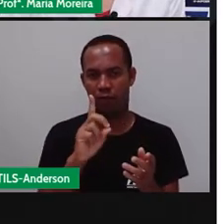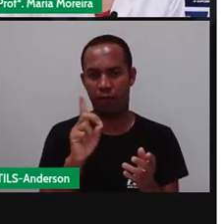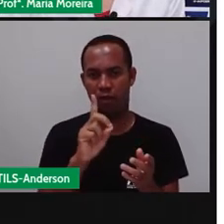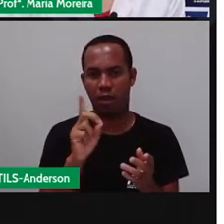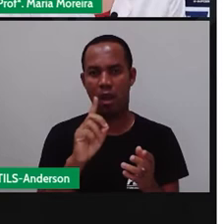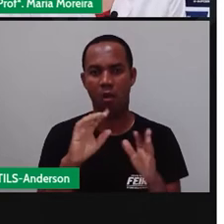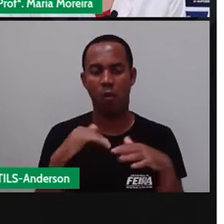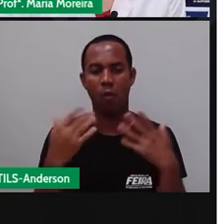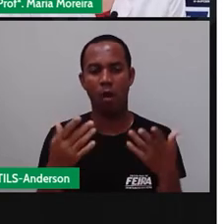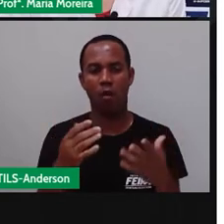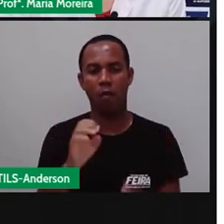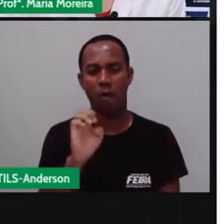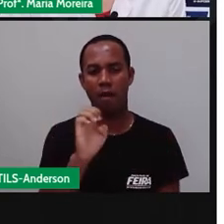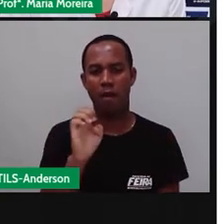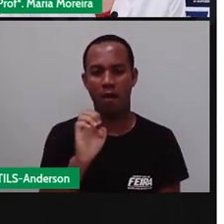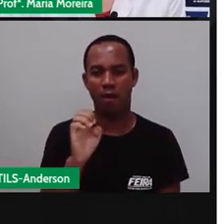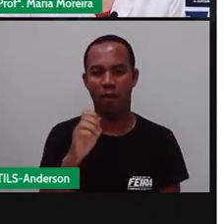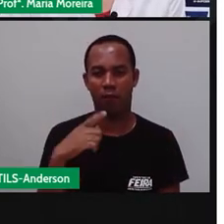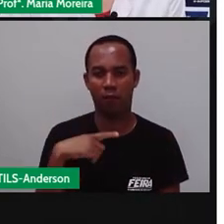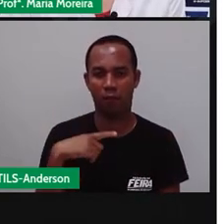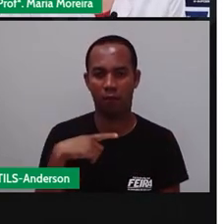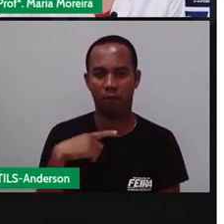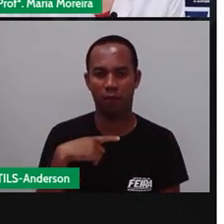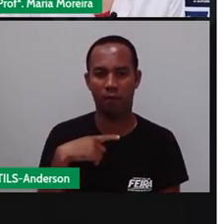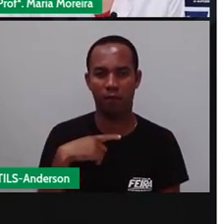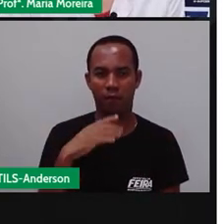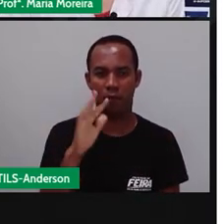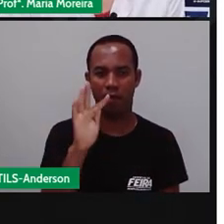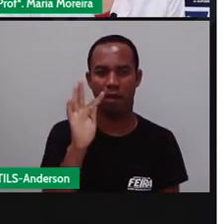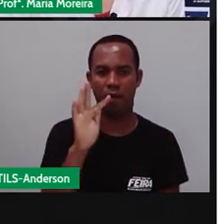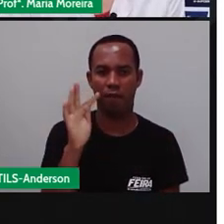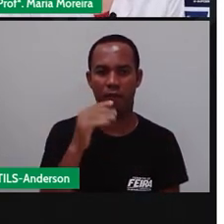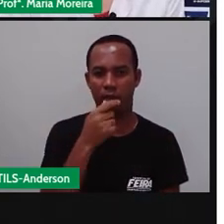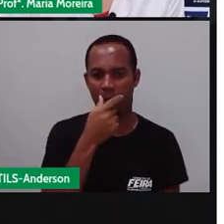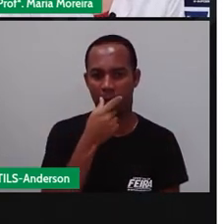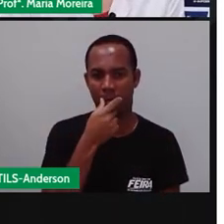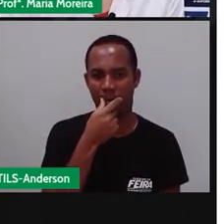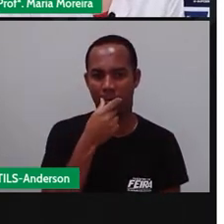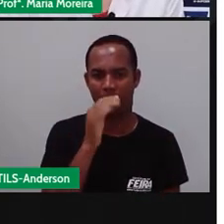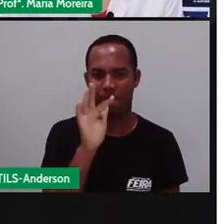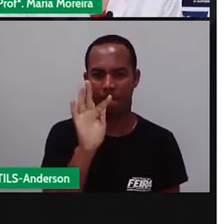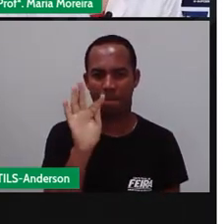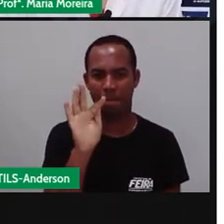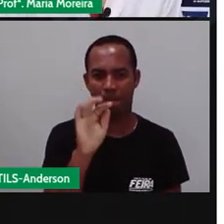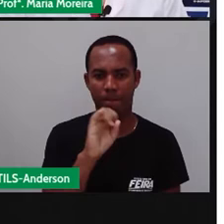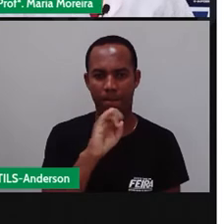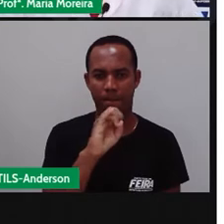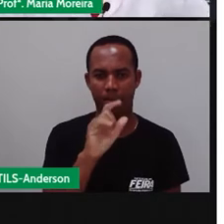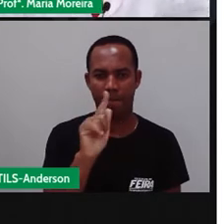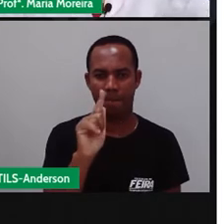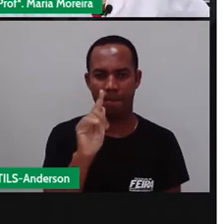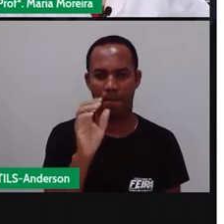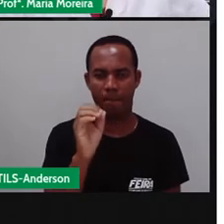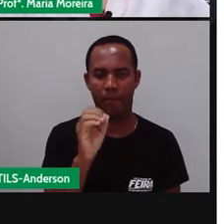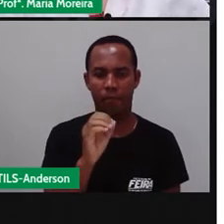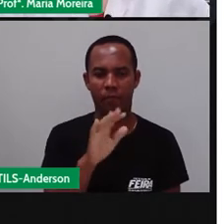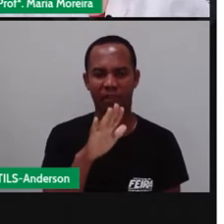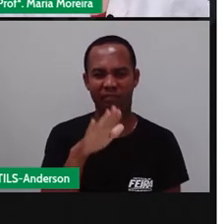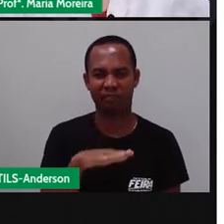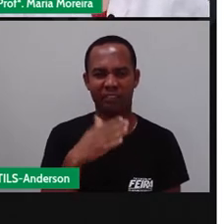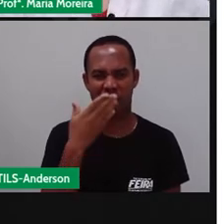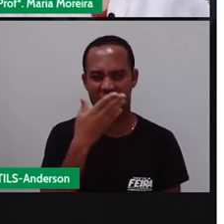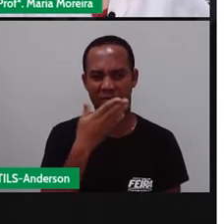Com a letra E? Não. Aí tem com a letra F, que é figo, né? Uma fruta que não é com. Não tem o um sabor muito bom,